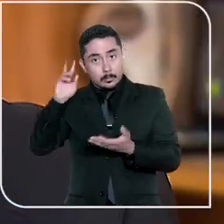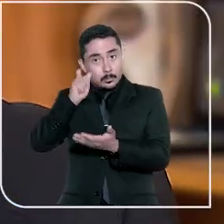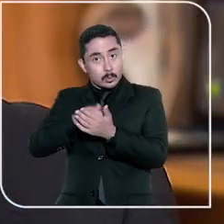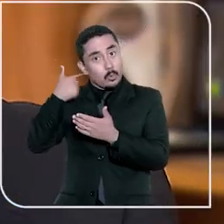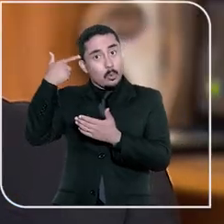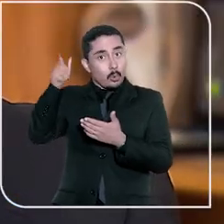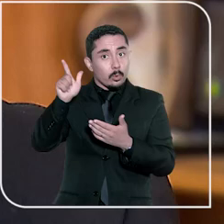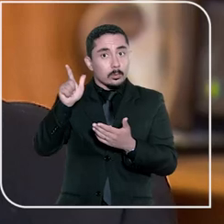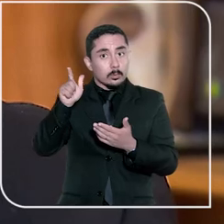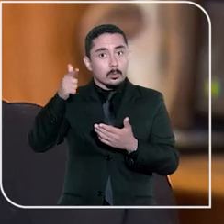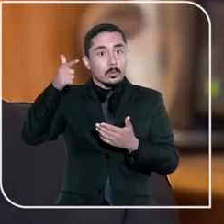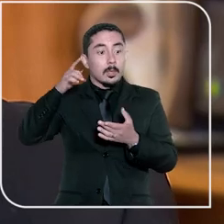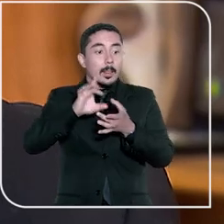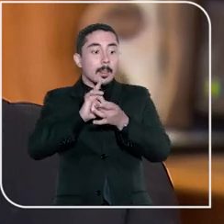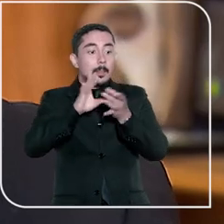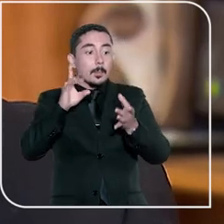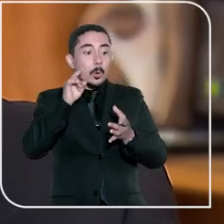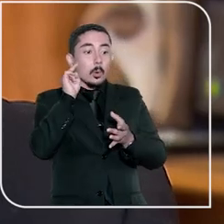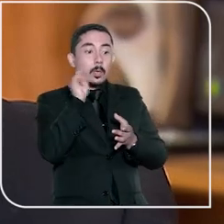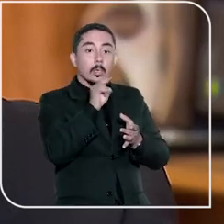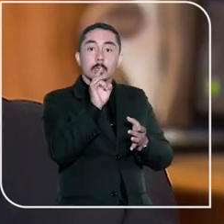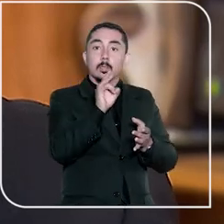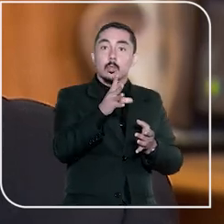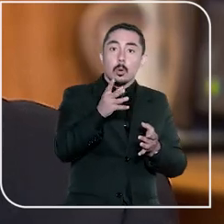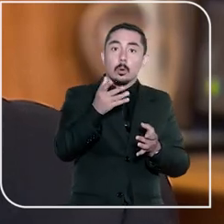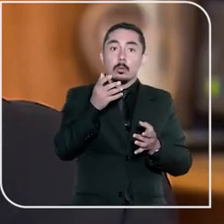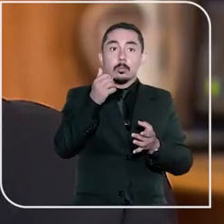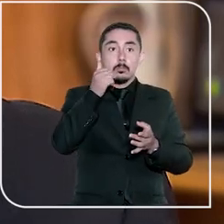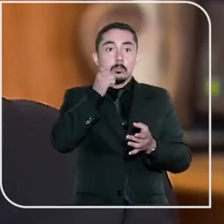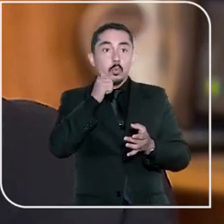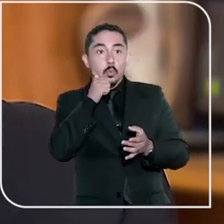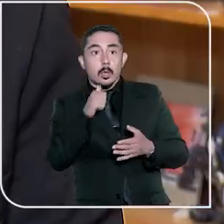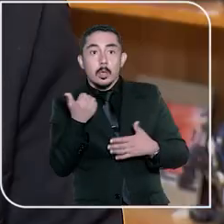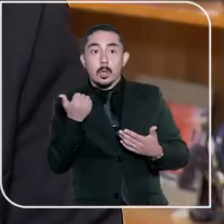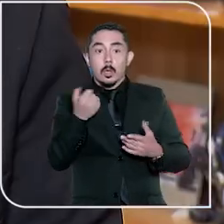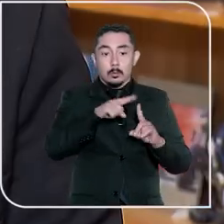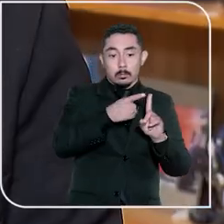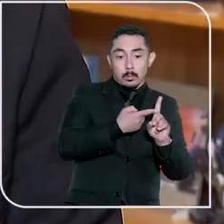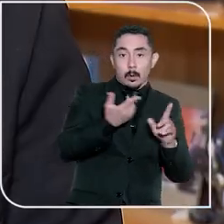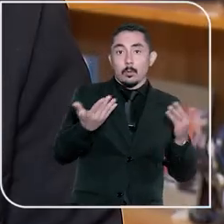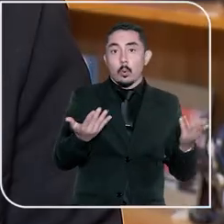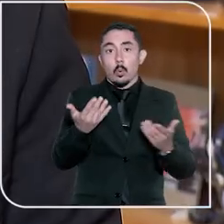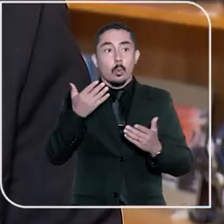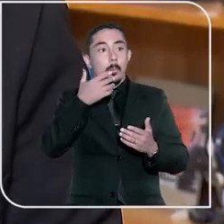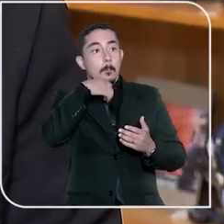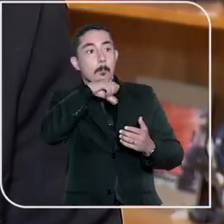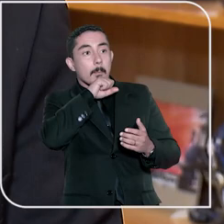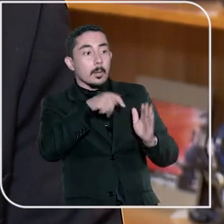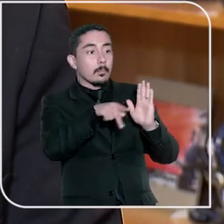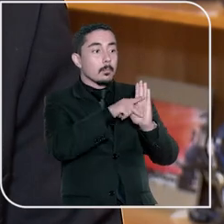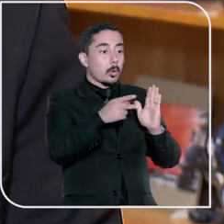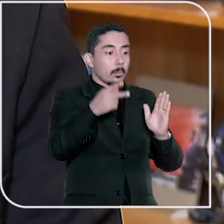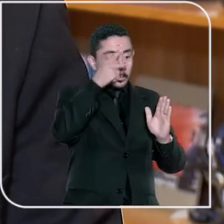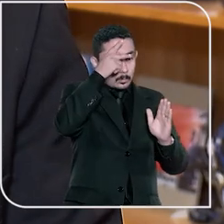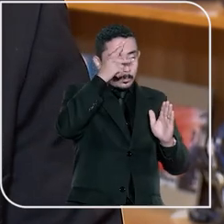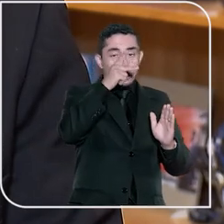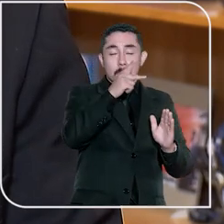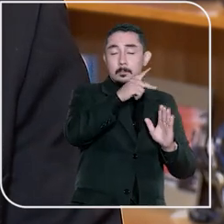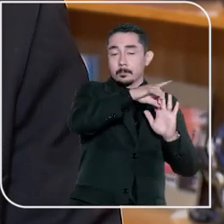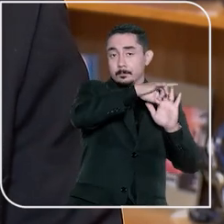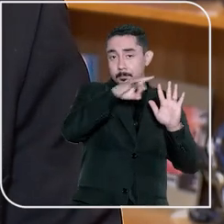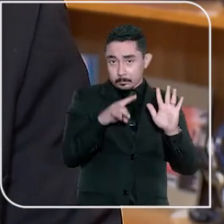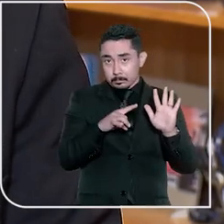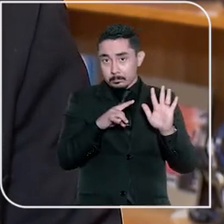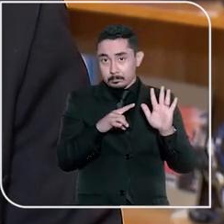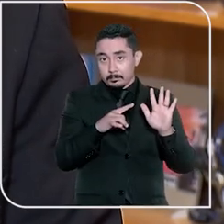passou a autorizar o benefício do regime domiciliar não só para gestantes e mães de crianças ou pessoas com deficiência que